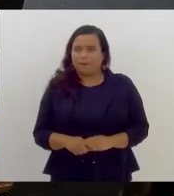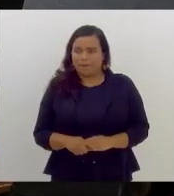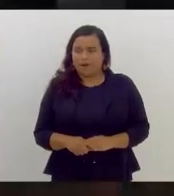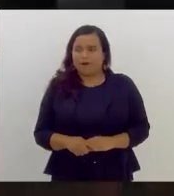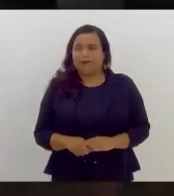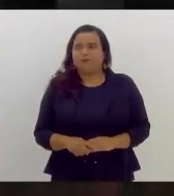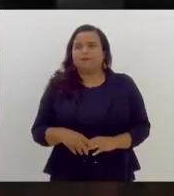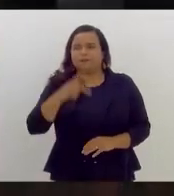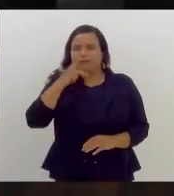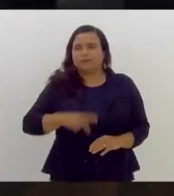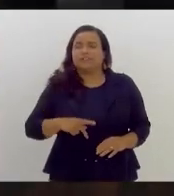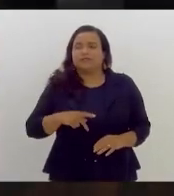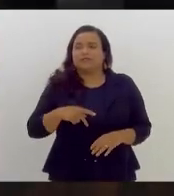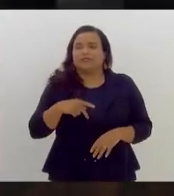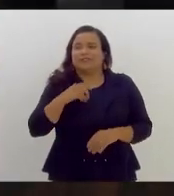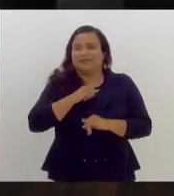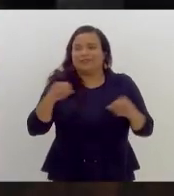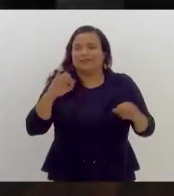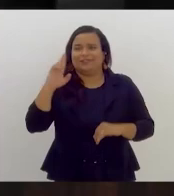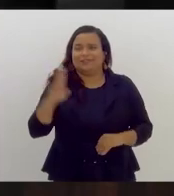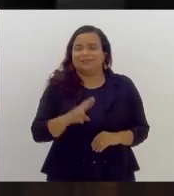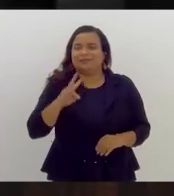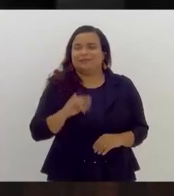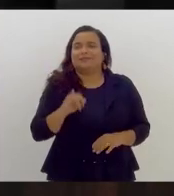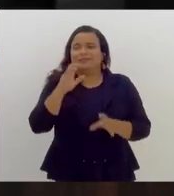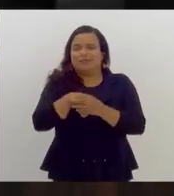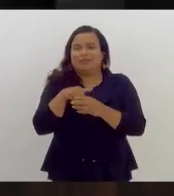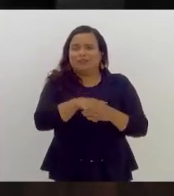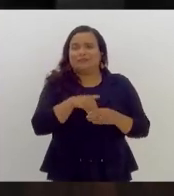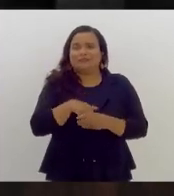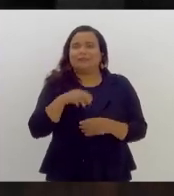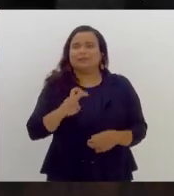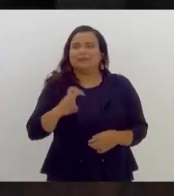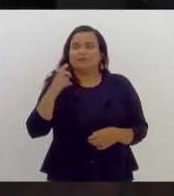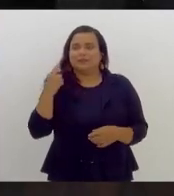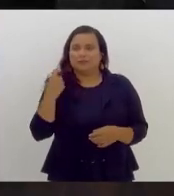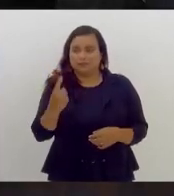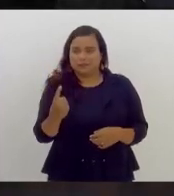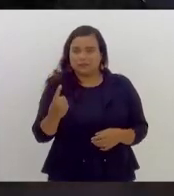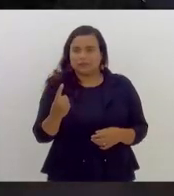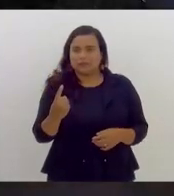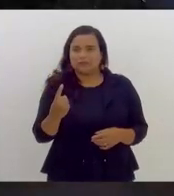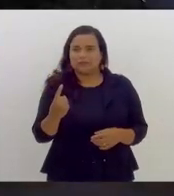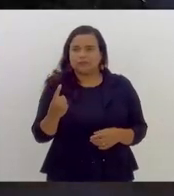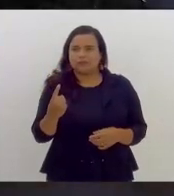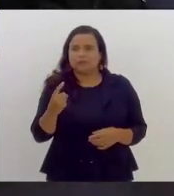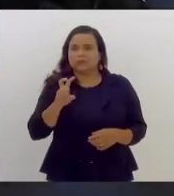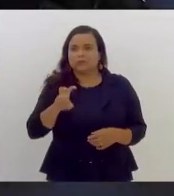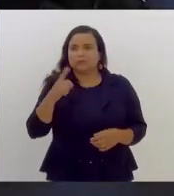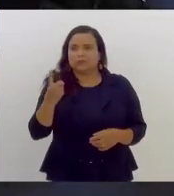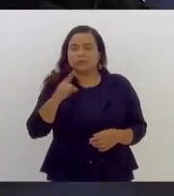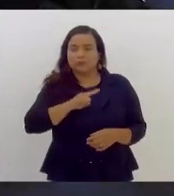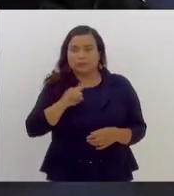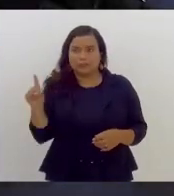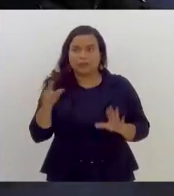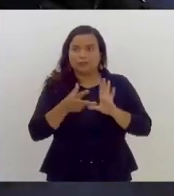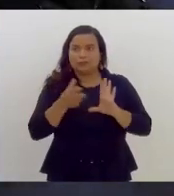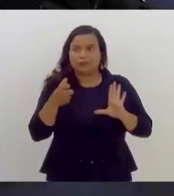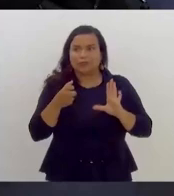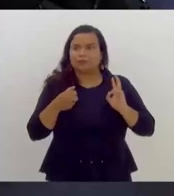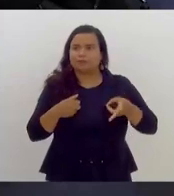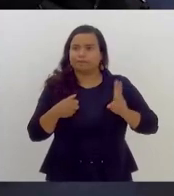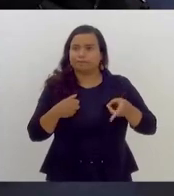presidência vai proclamar o resultado. Votaram 51 senhores parlamentares, 51 nãos. Os vetos foram